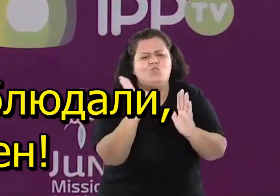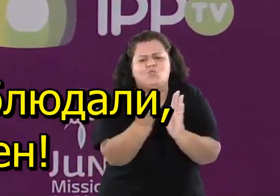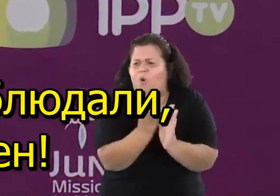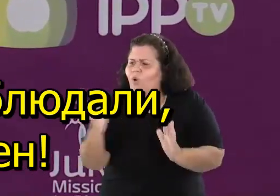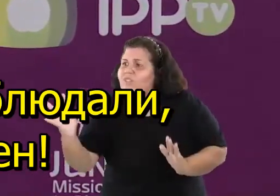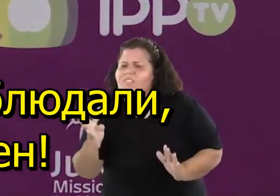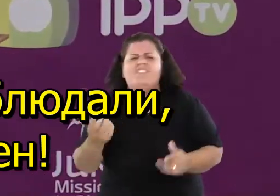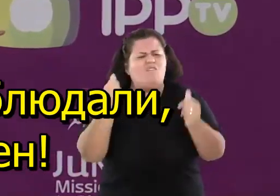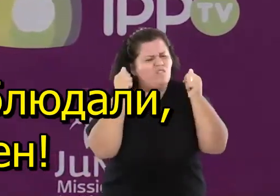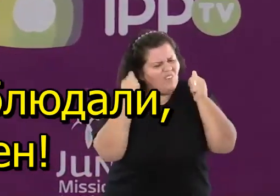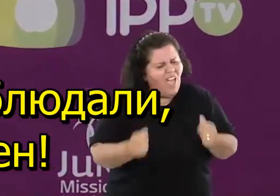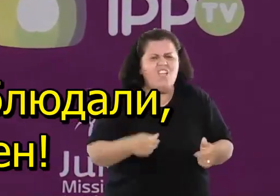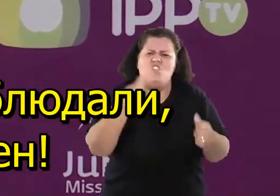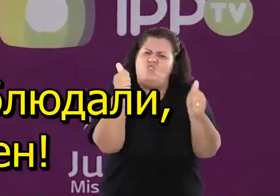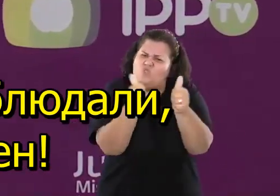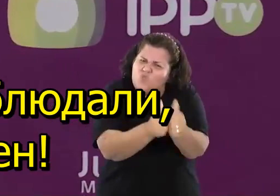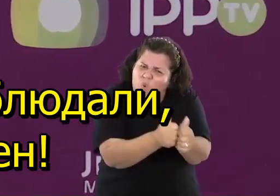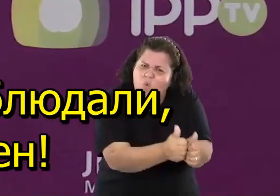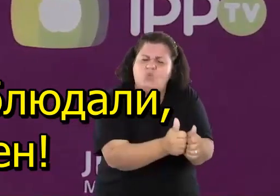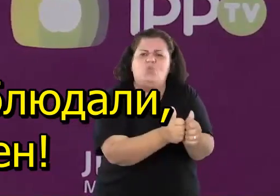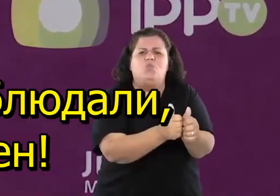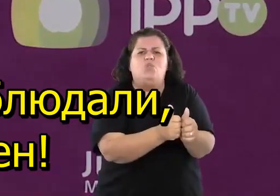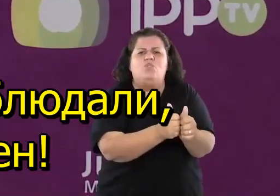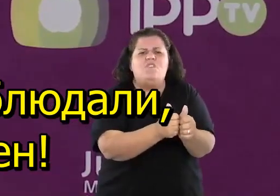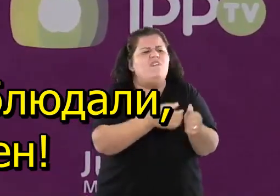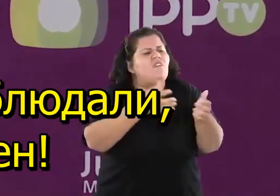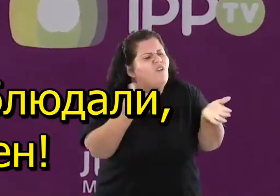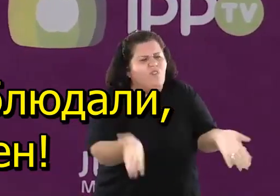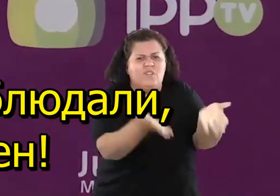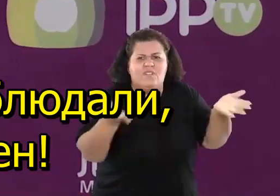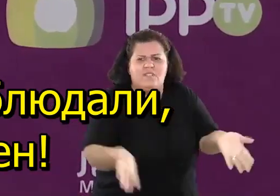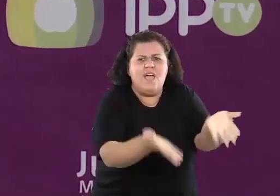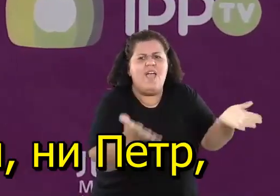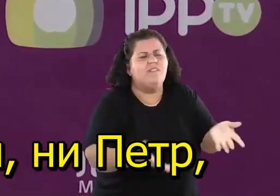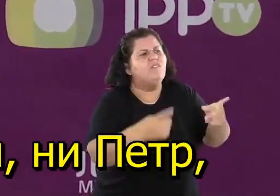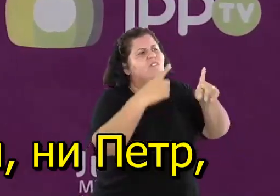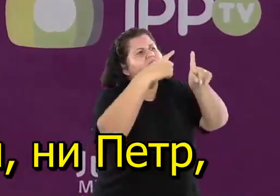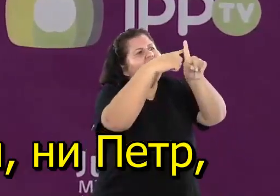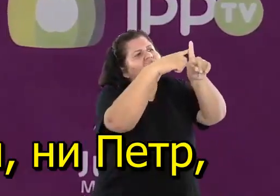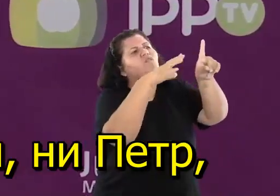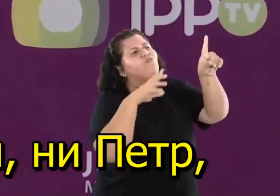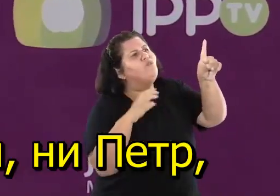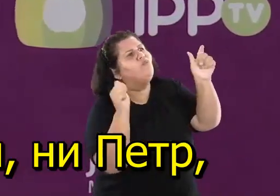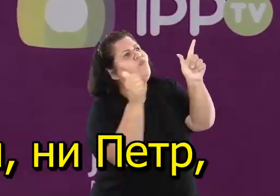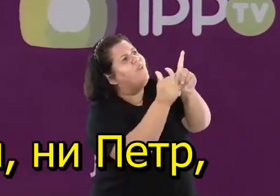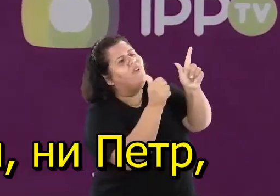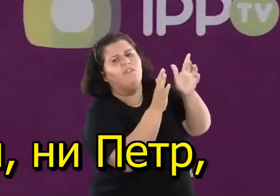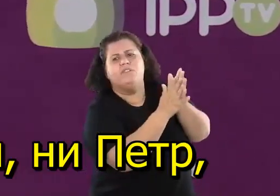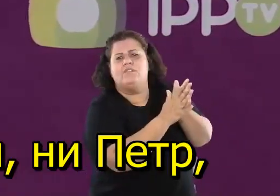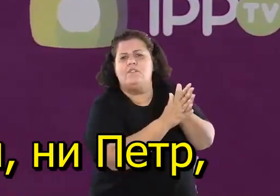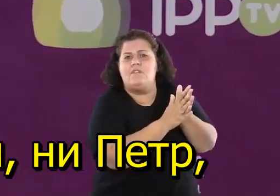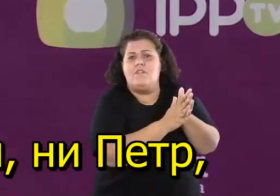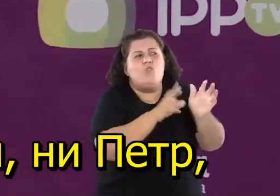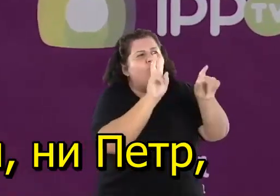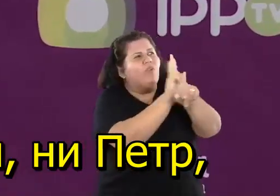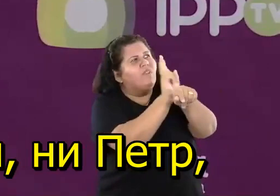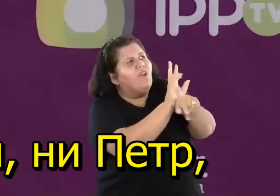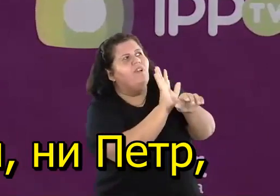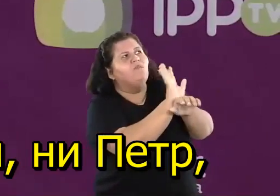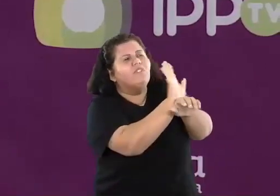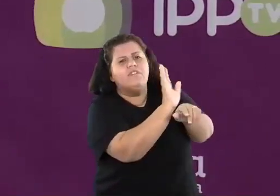lá, vendo onde e como ele foi sepultado. No primeiro dia da semana, não foram os